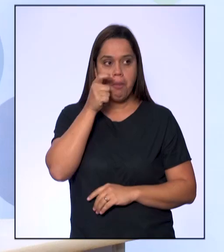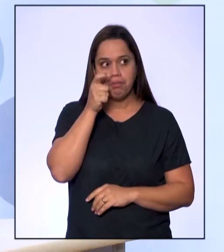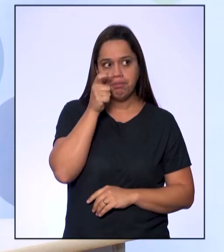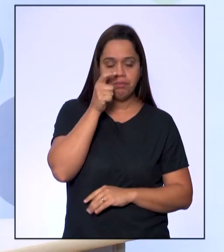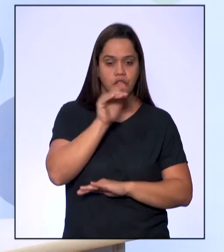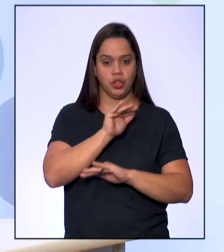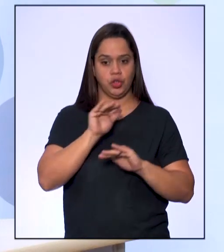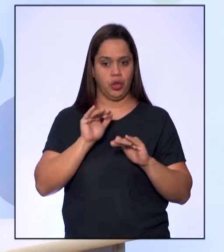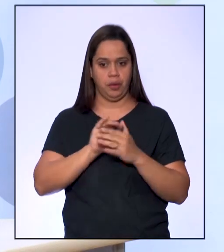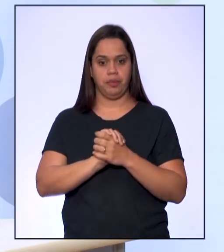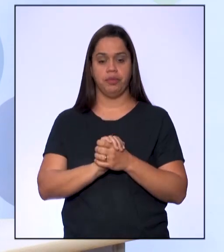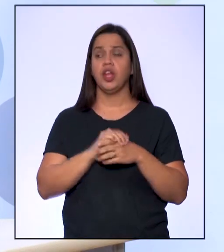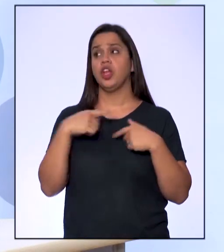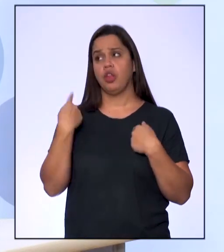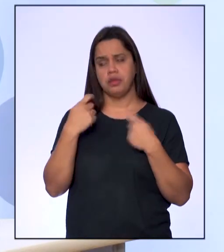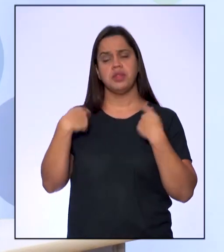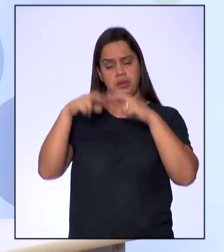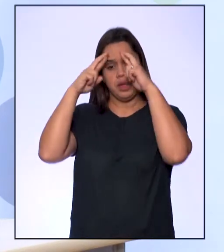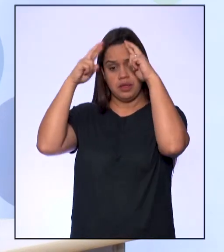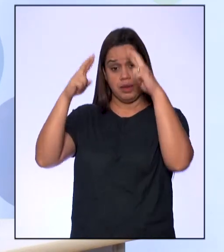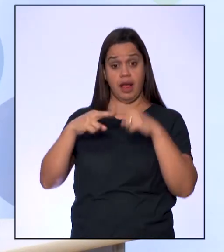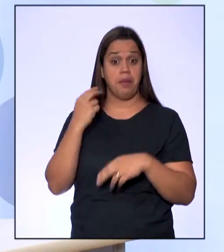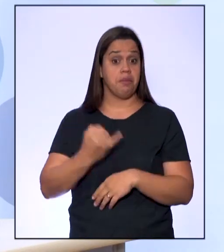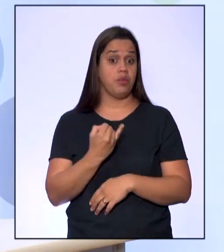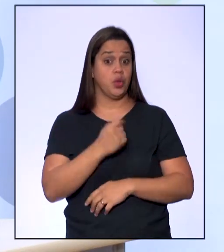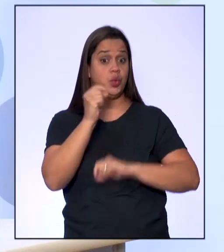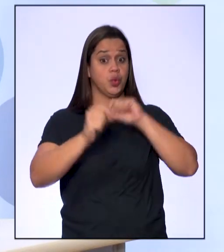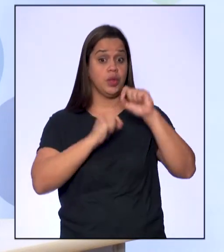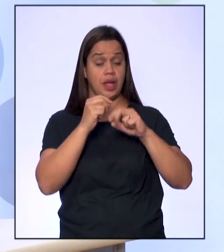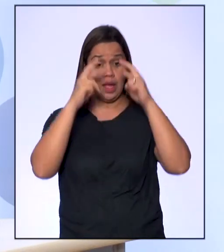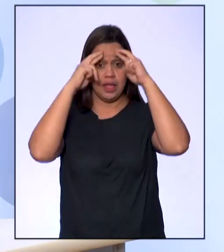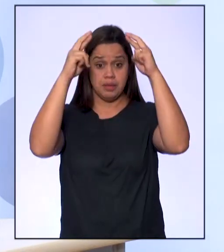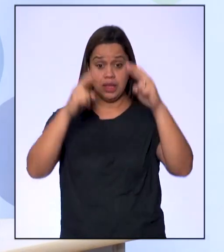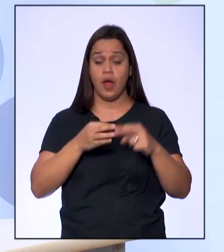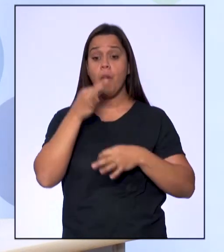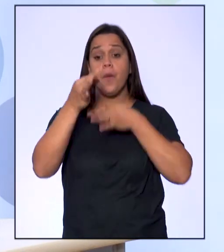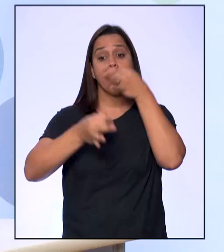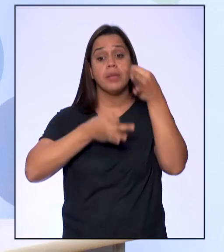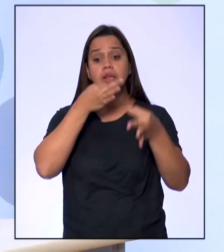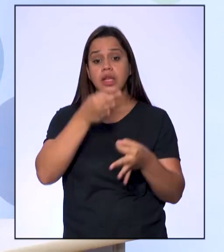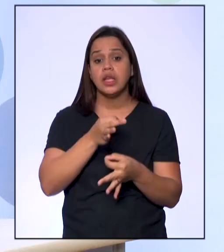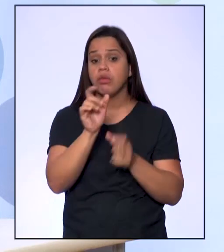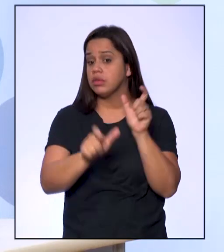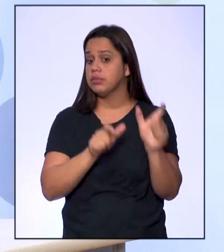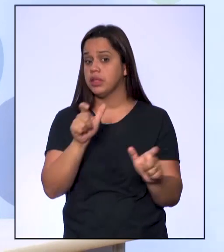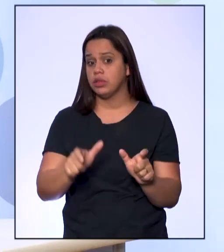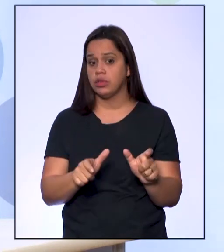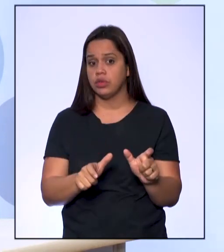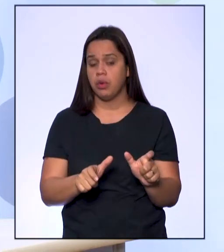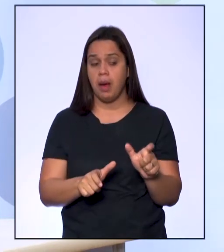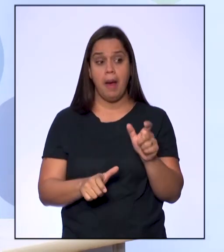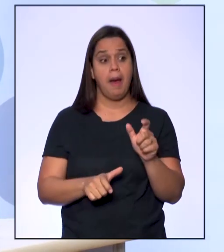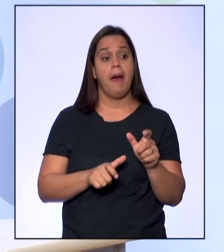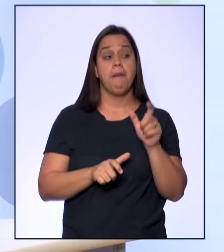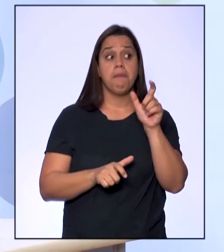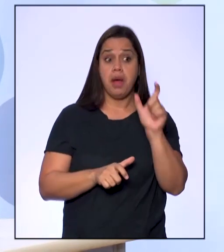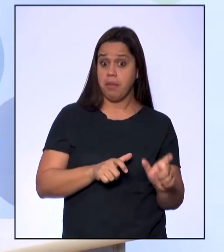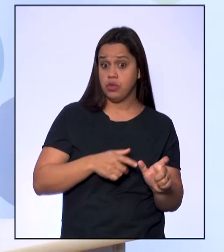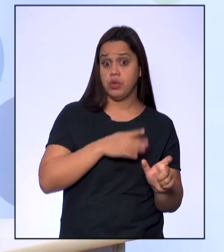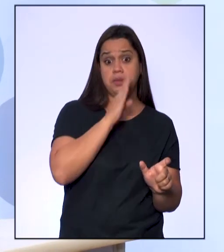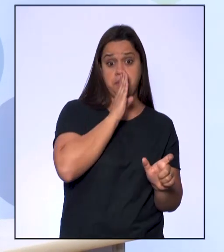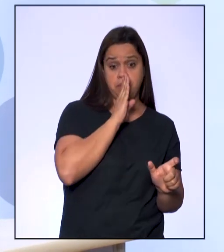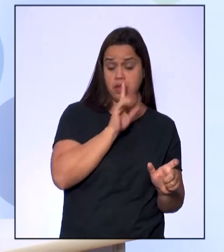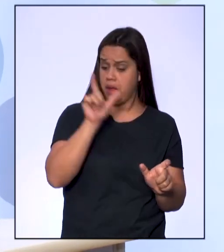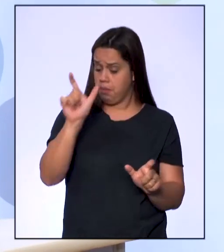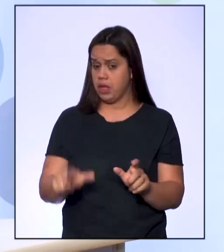observar. E nós temos que respeitar. É importante também respeitarmos a opinião das pessoas, tanto a pessoa que fica quieta quanto a pessoa